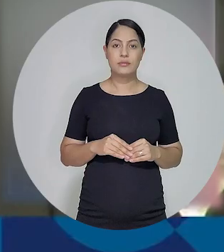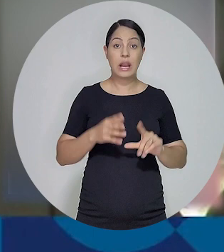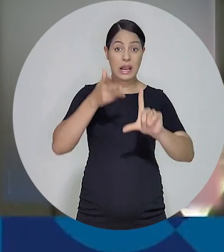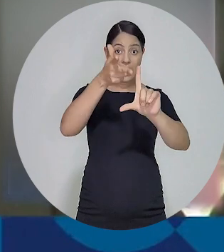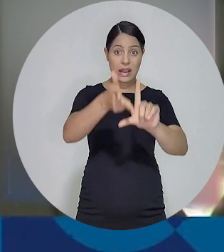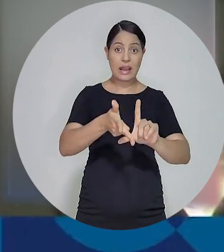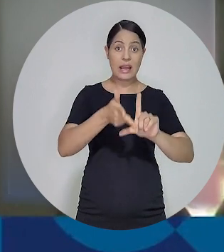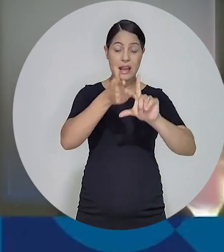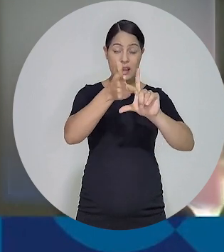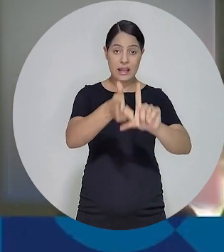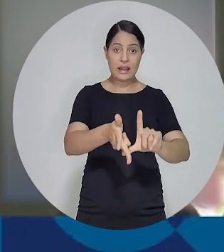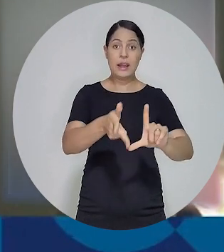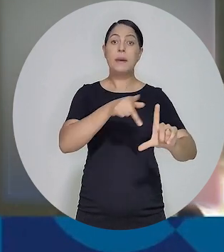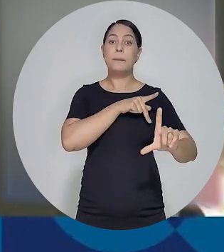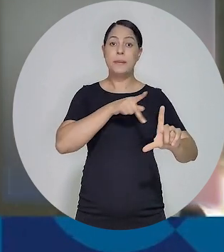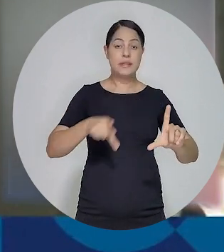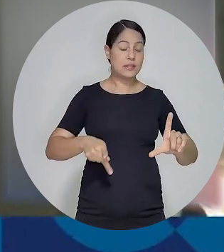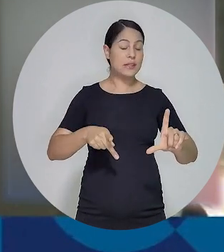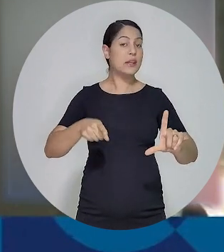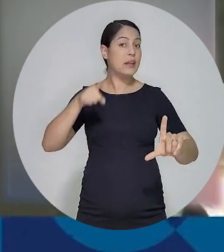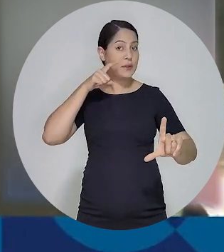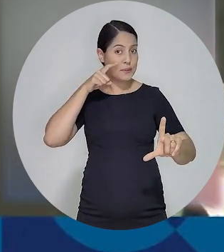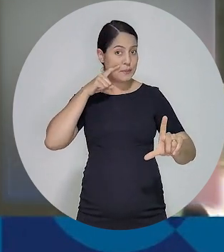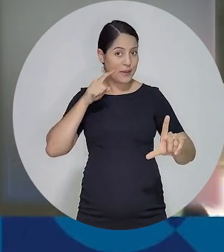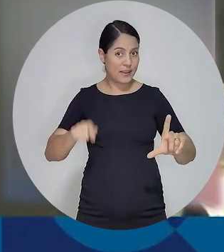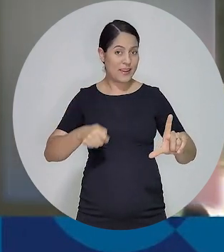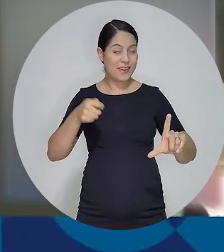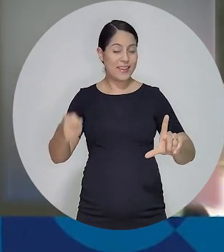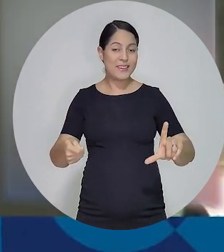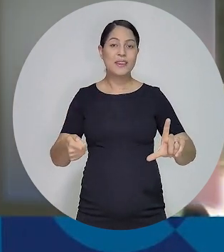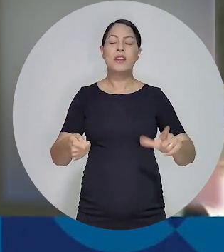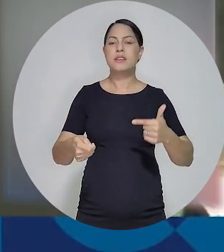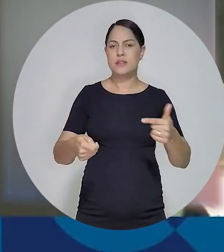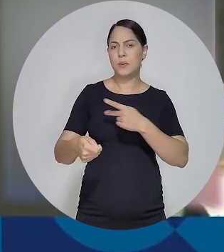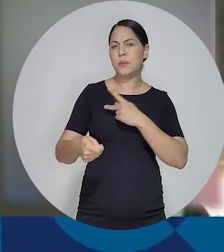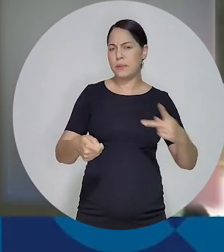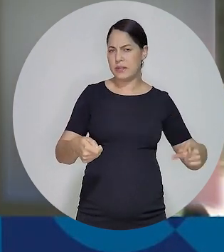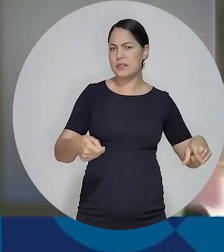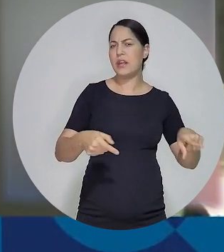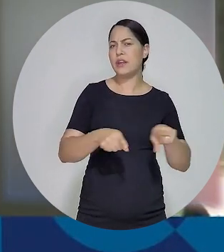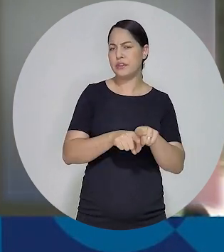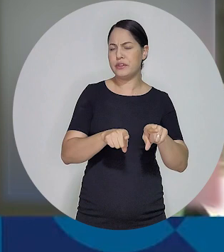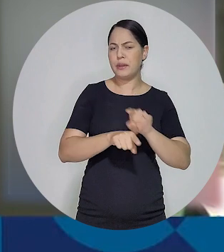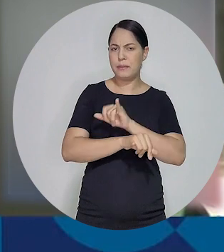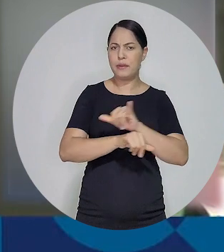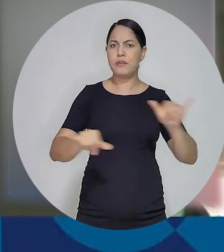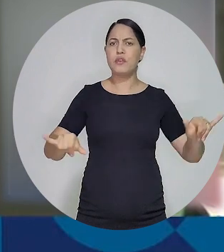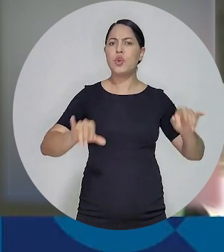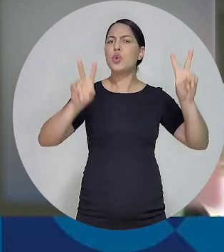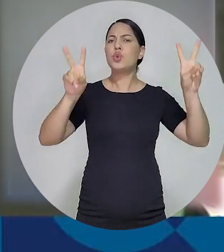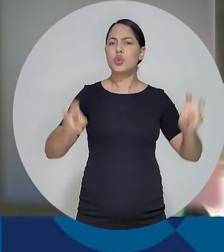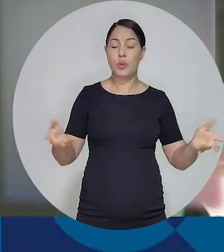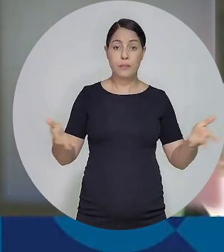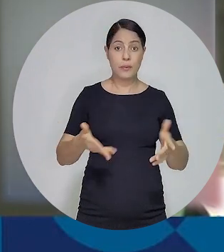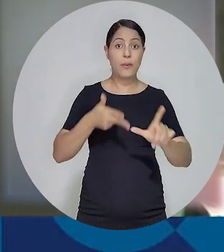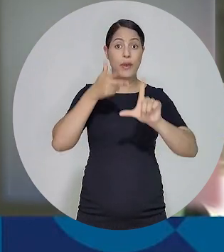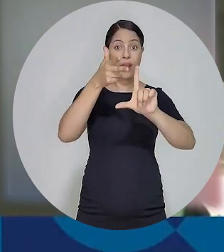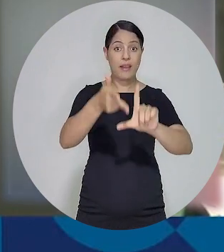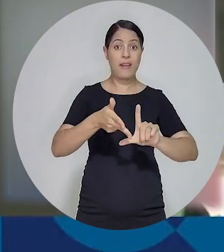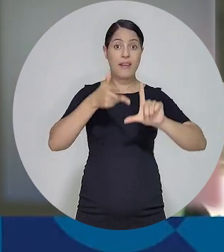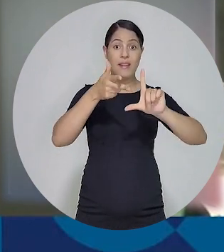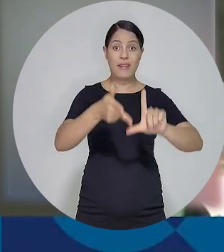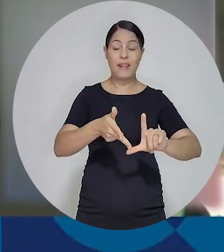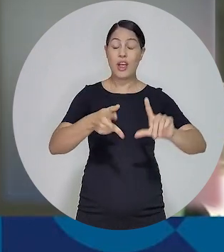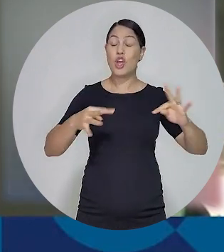E essa live, como dito pelo presidente e pelo vice-presidente, efetivamente leva os dirigentes de ordem,